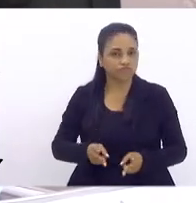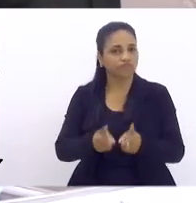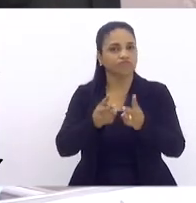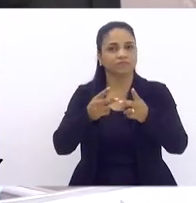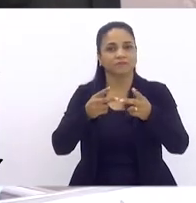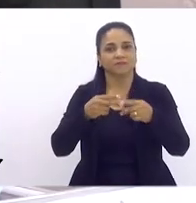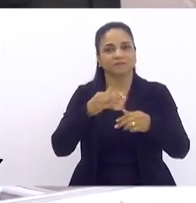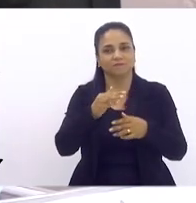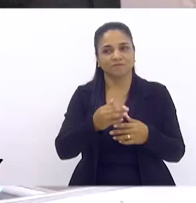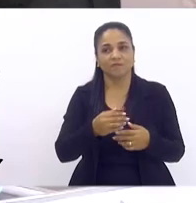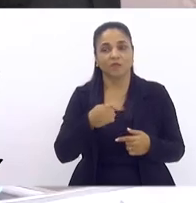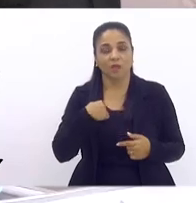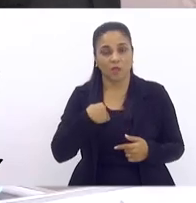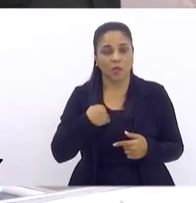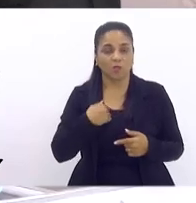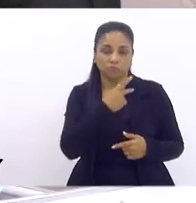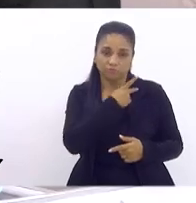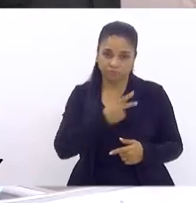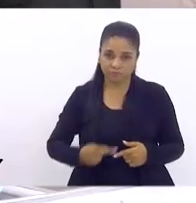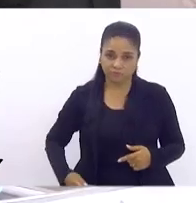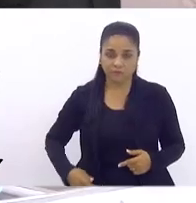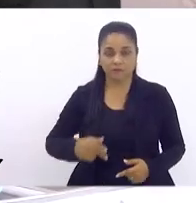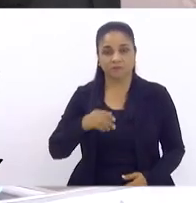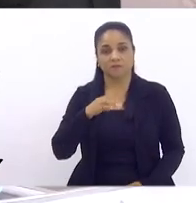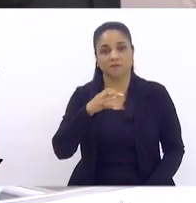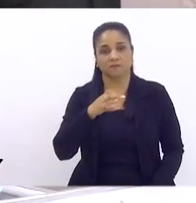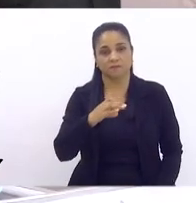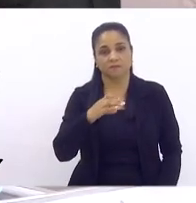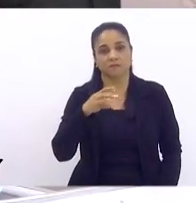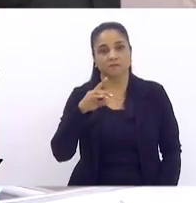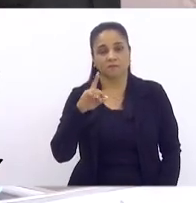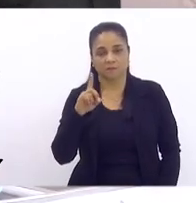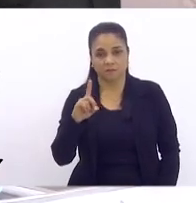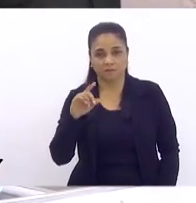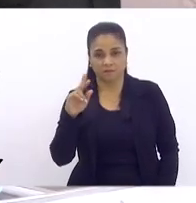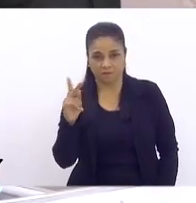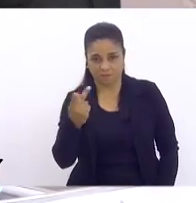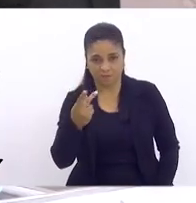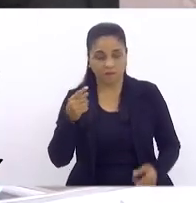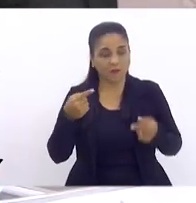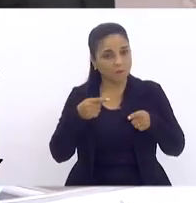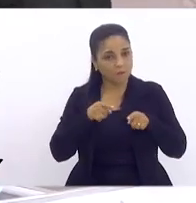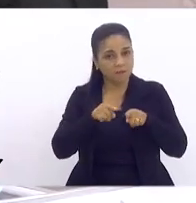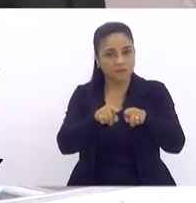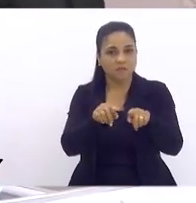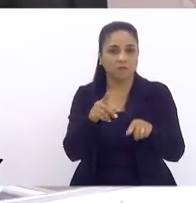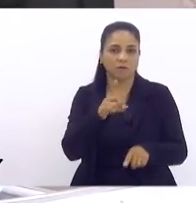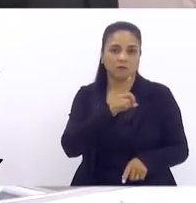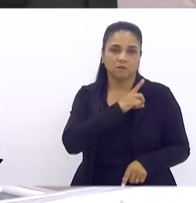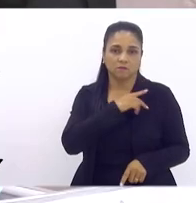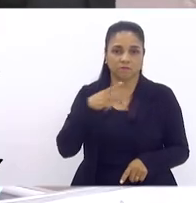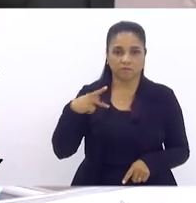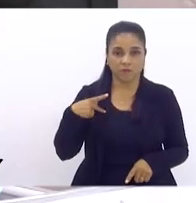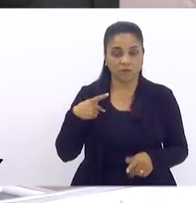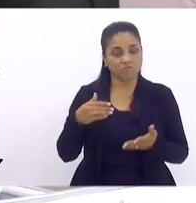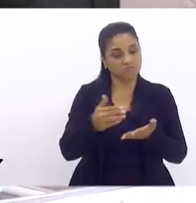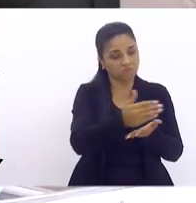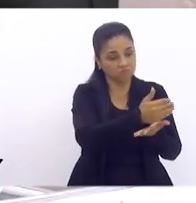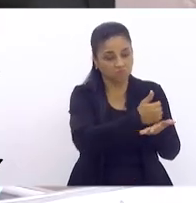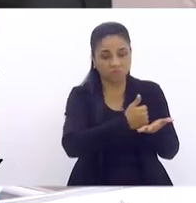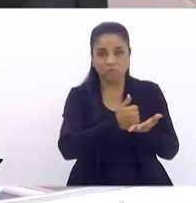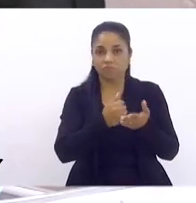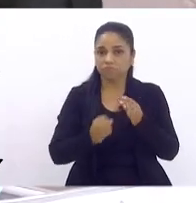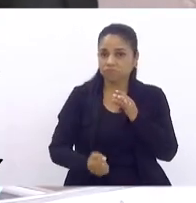eu preciso da CDH nessa casa e é uma das grandes parcerias que a gente faz com a defensoria a CDH produz os dados o tempo todo